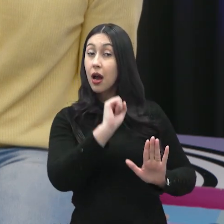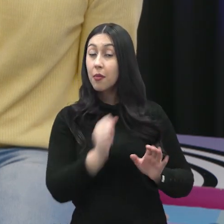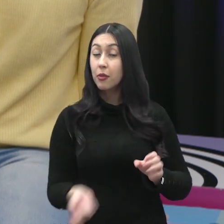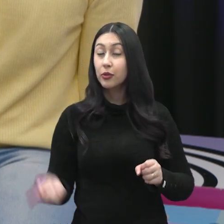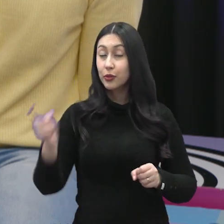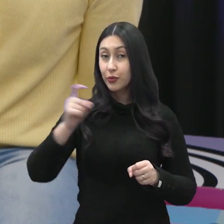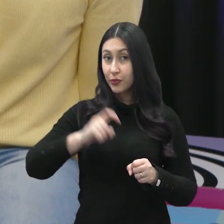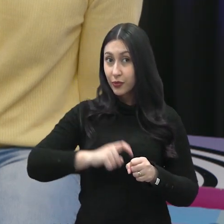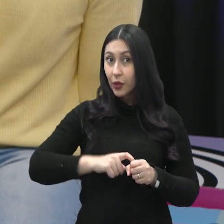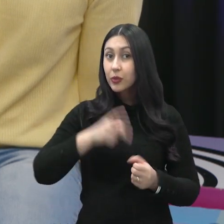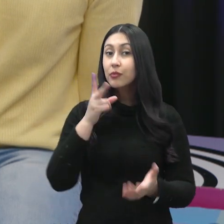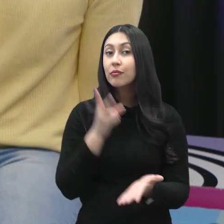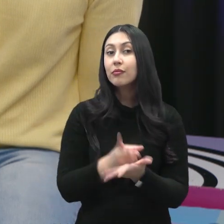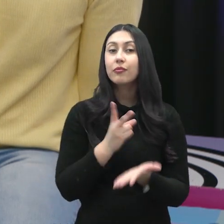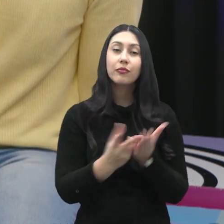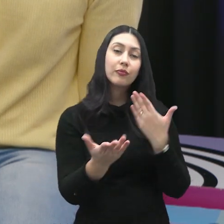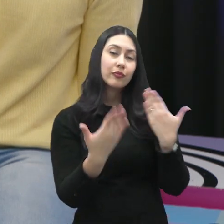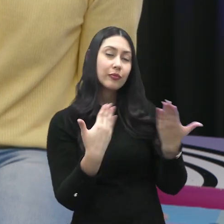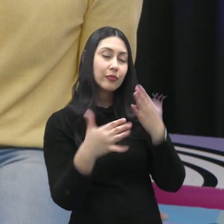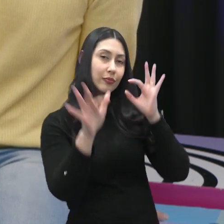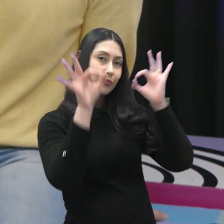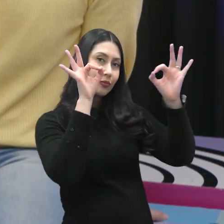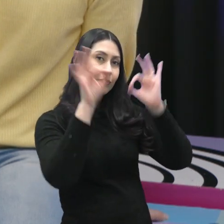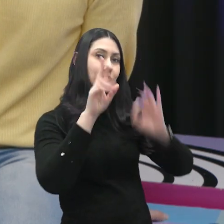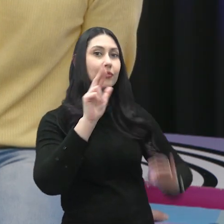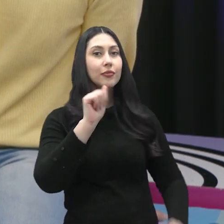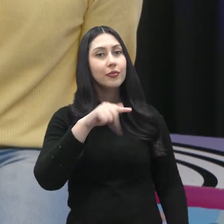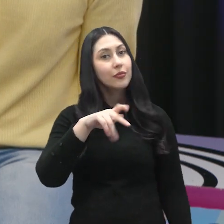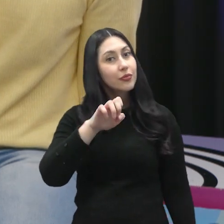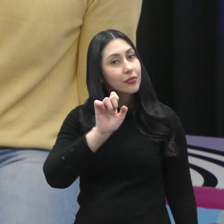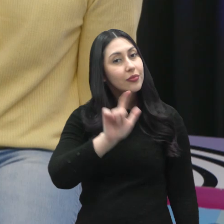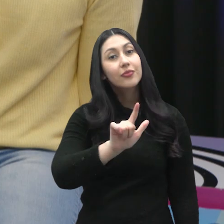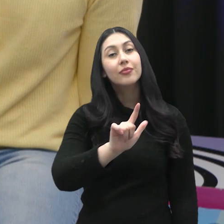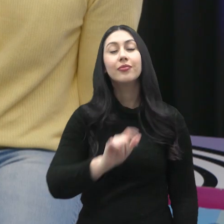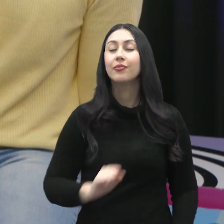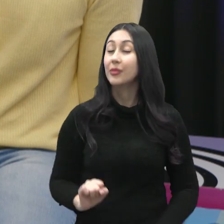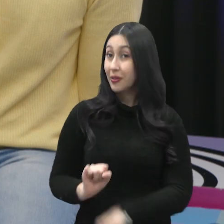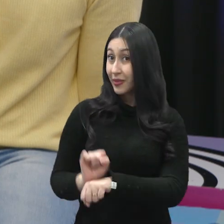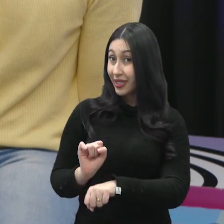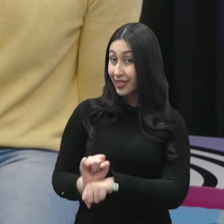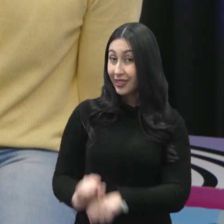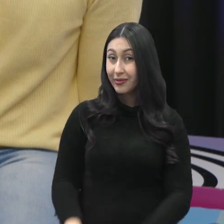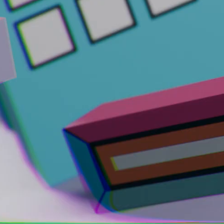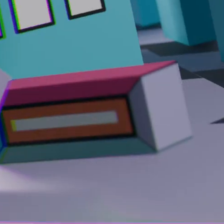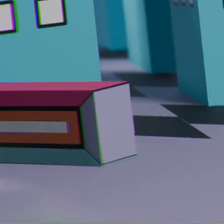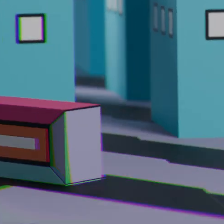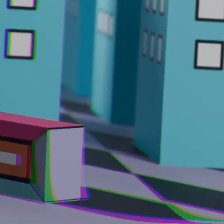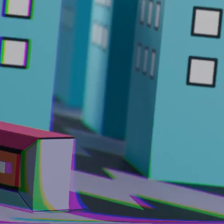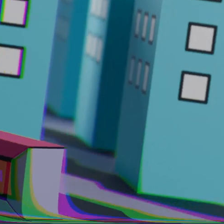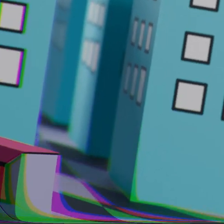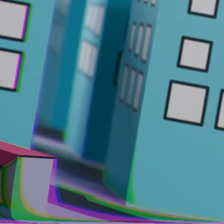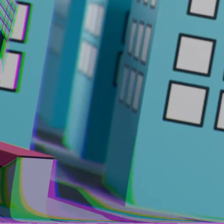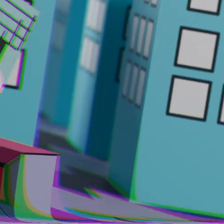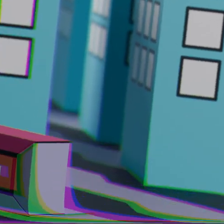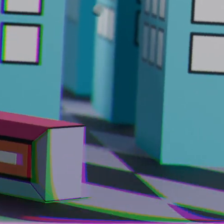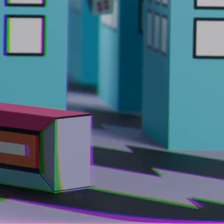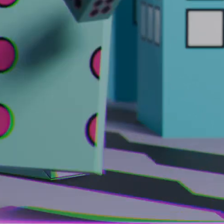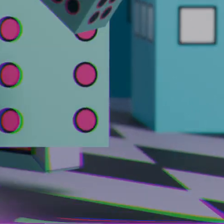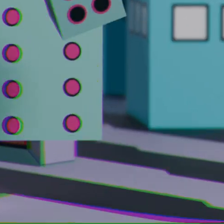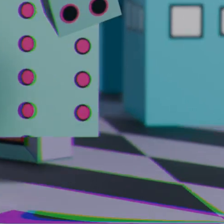volta com esse assunto e com a psicanalista Raquel Armelin rapidinho, viu? Até já. Até.